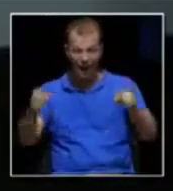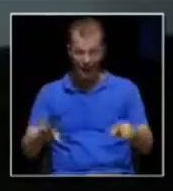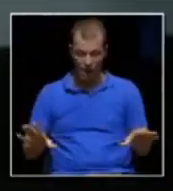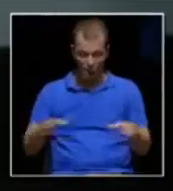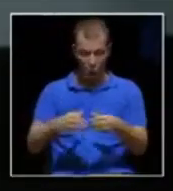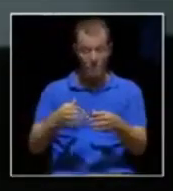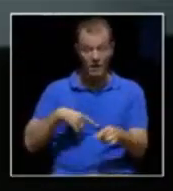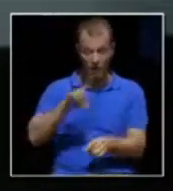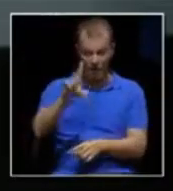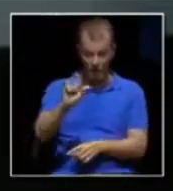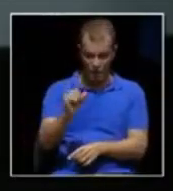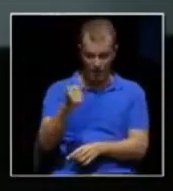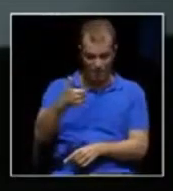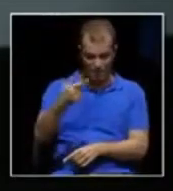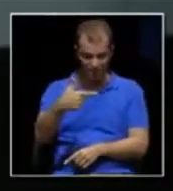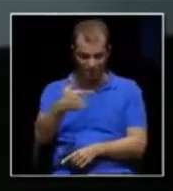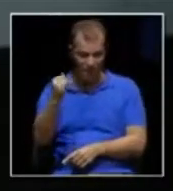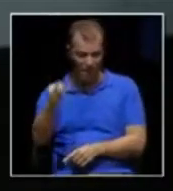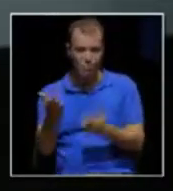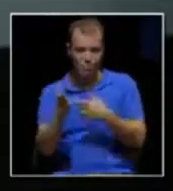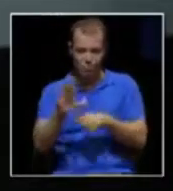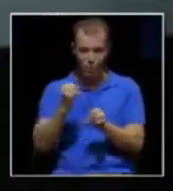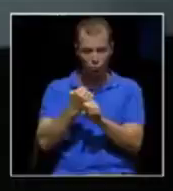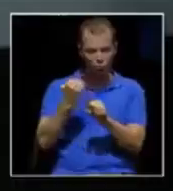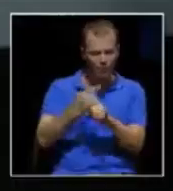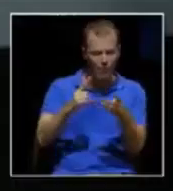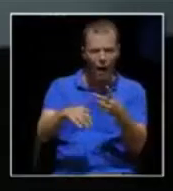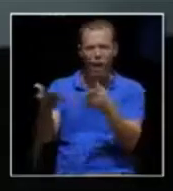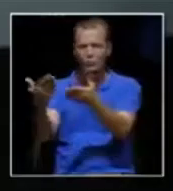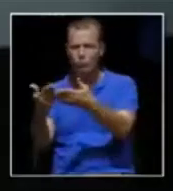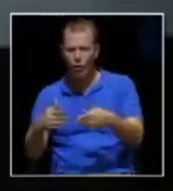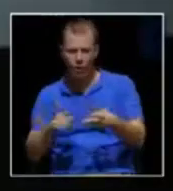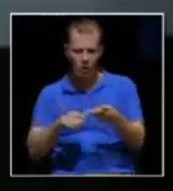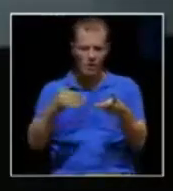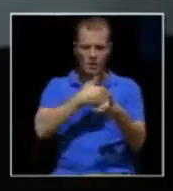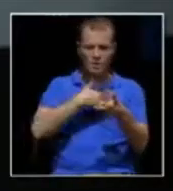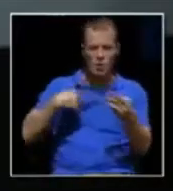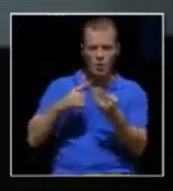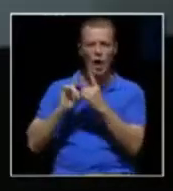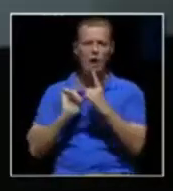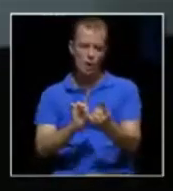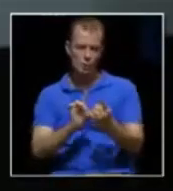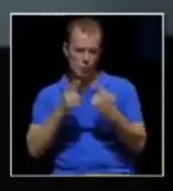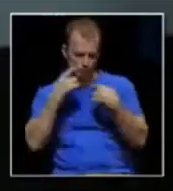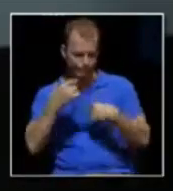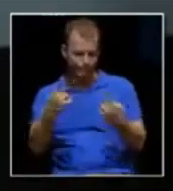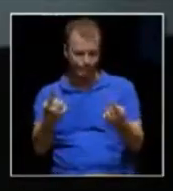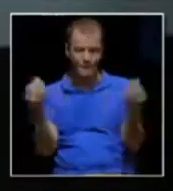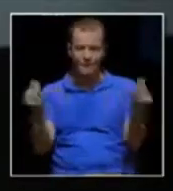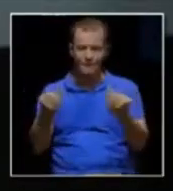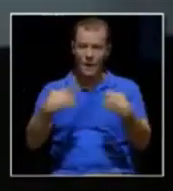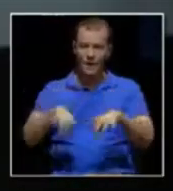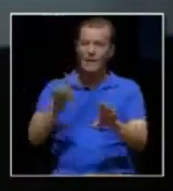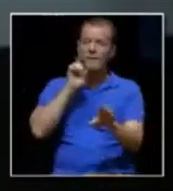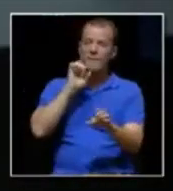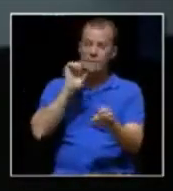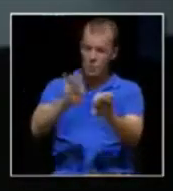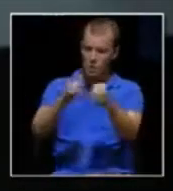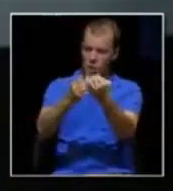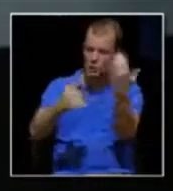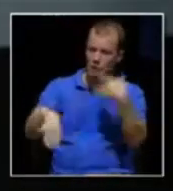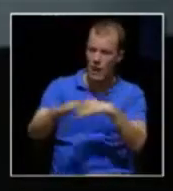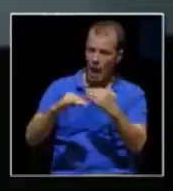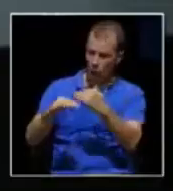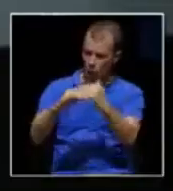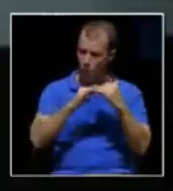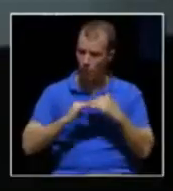comunidade LGBTI nos locais de trabalho, nas escolas, na saúde e nos transportes públicos. Defendemos, por isso, uma sociedade de plena